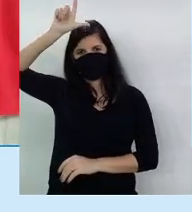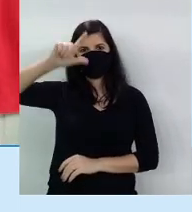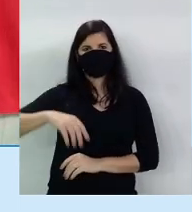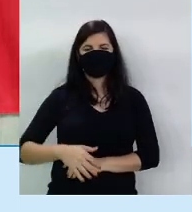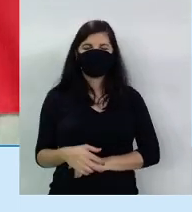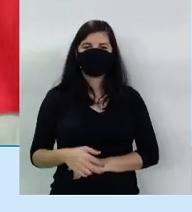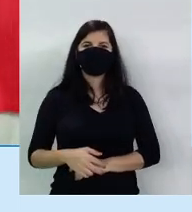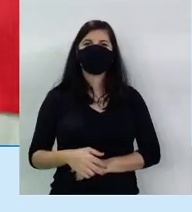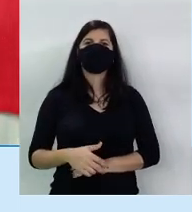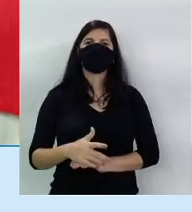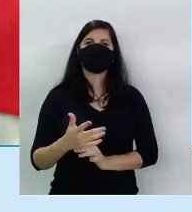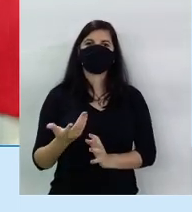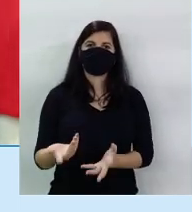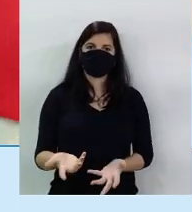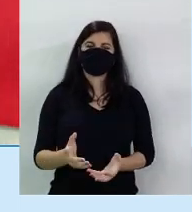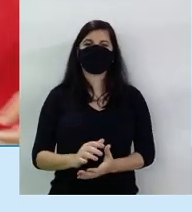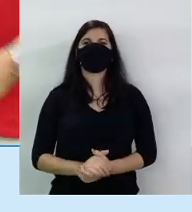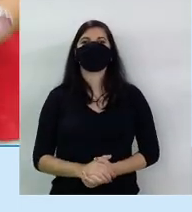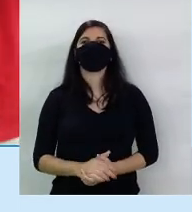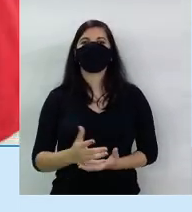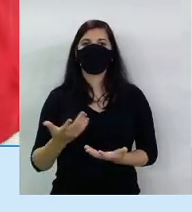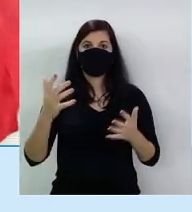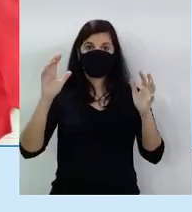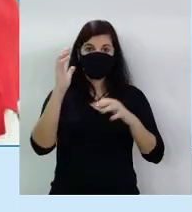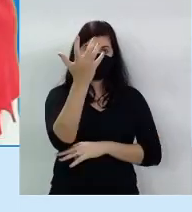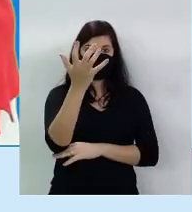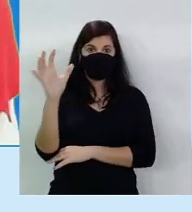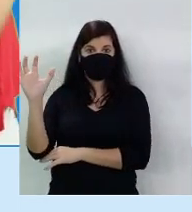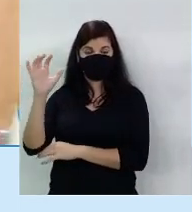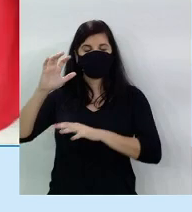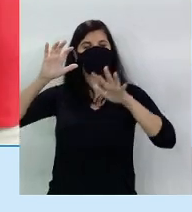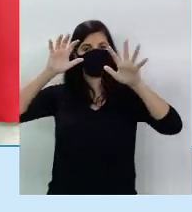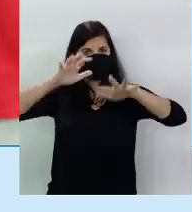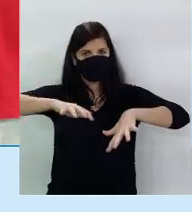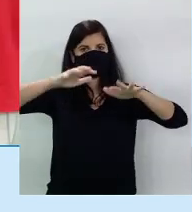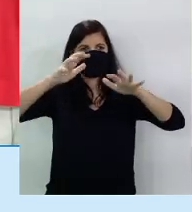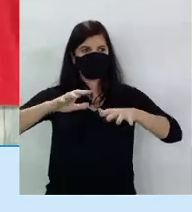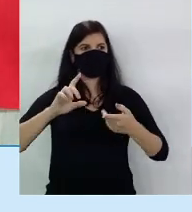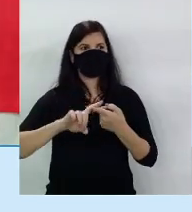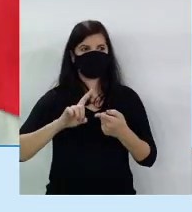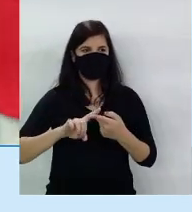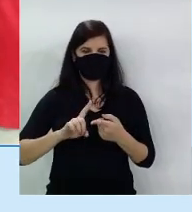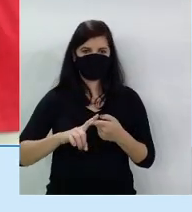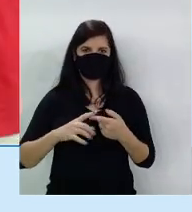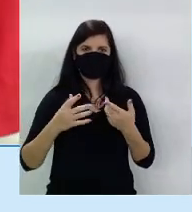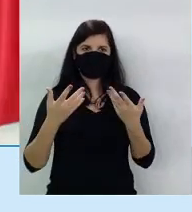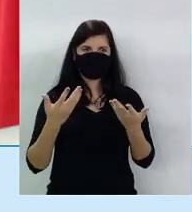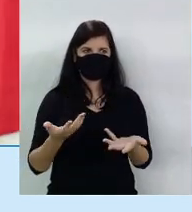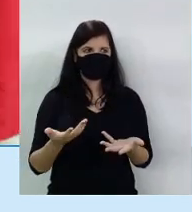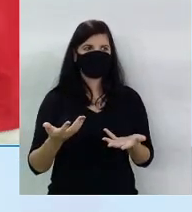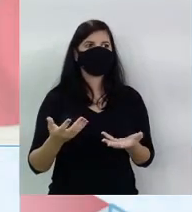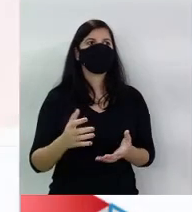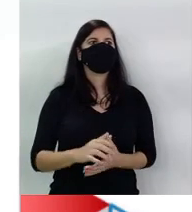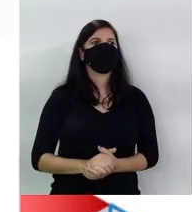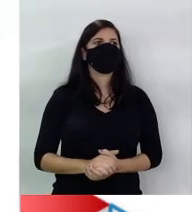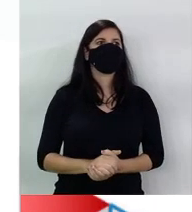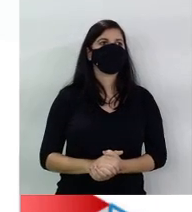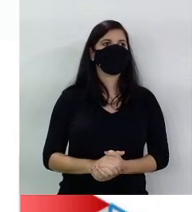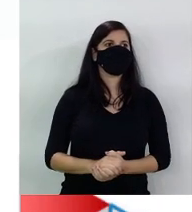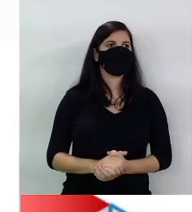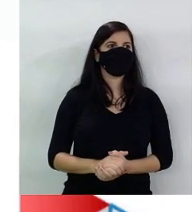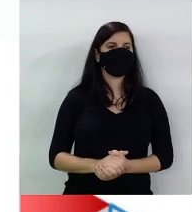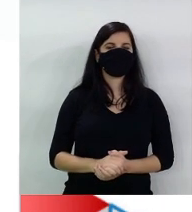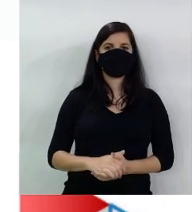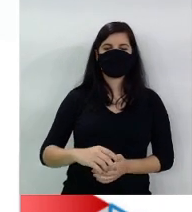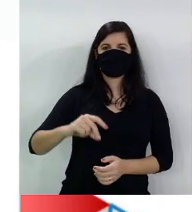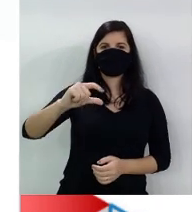certo? Líderes religiosos. Na Jurema, o mestre juremeiro. Vamos adiante. Na tela, ainda trago para